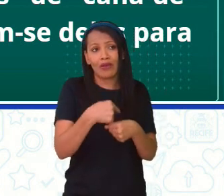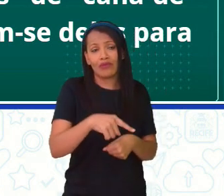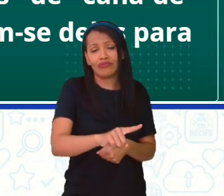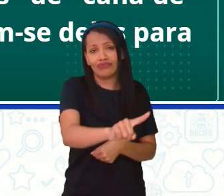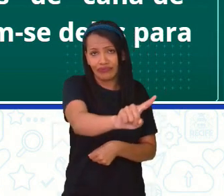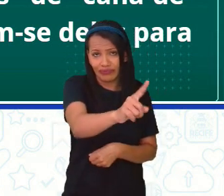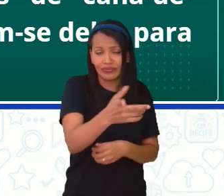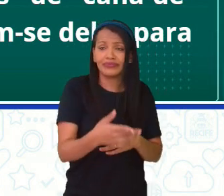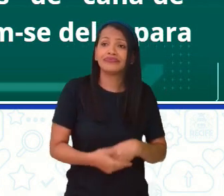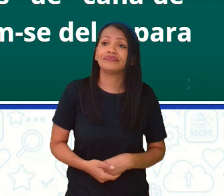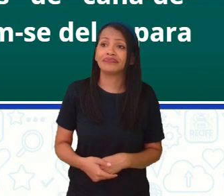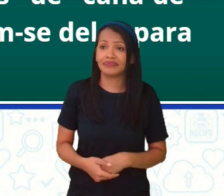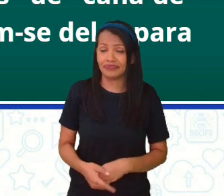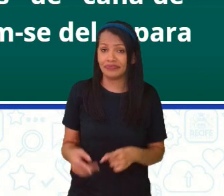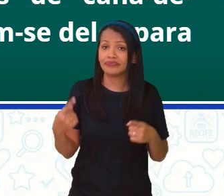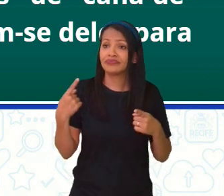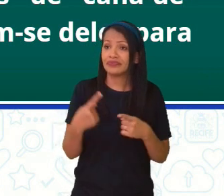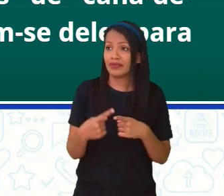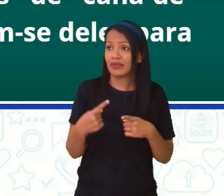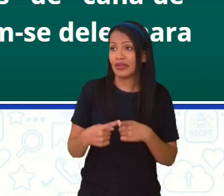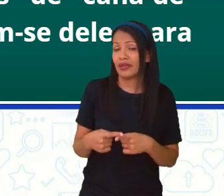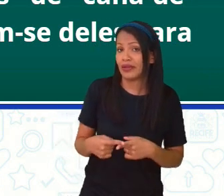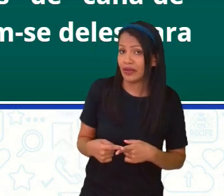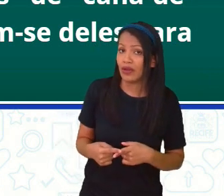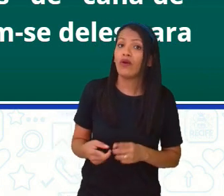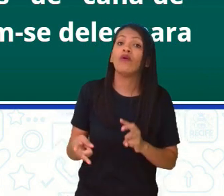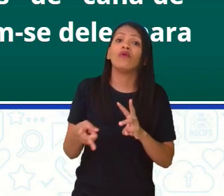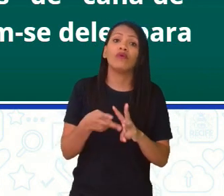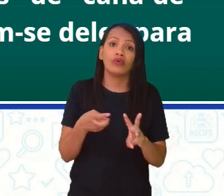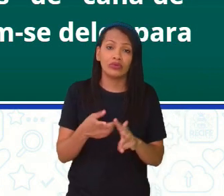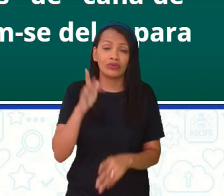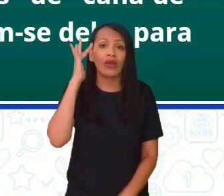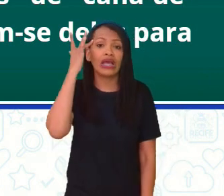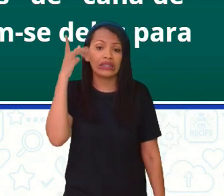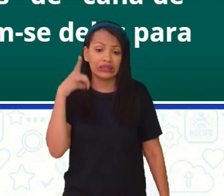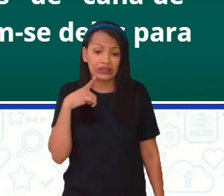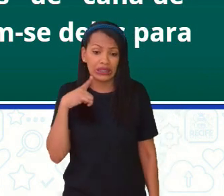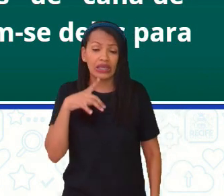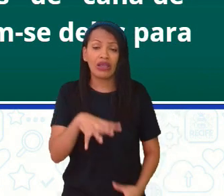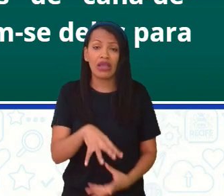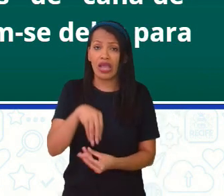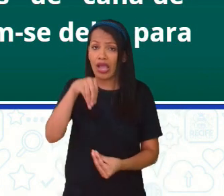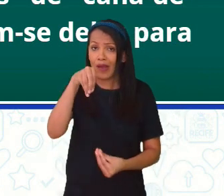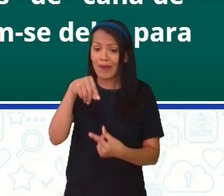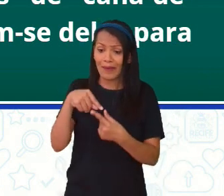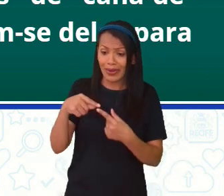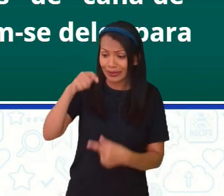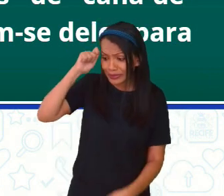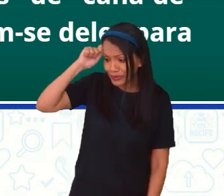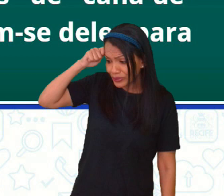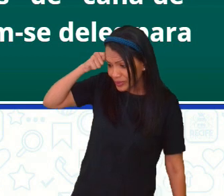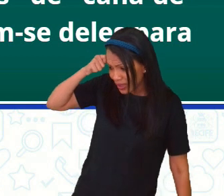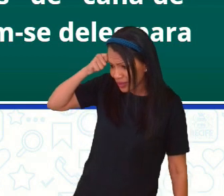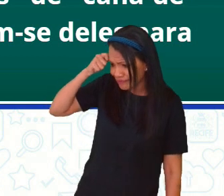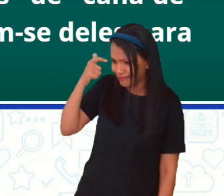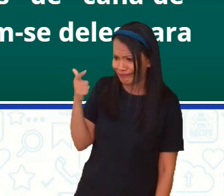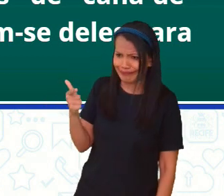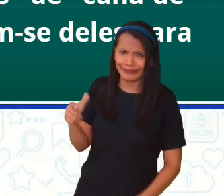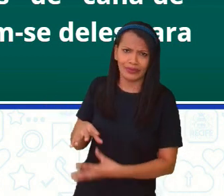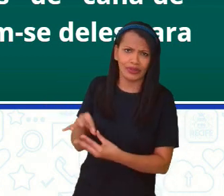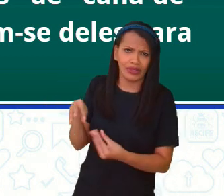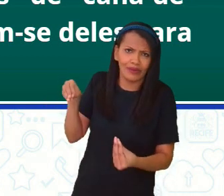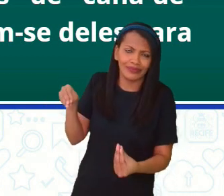se achava que tinha alma, porque o negro africano nem alma tinha. Mas isso é uma questão cultural, viu? Isso era questão